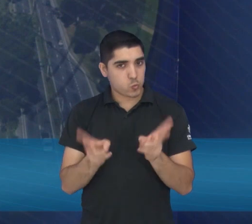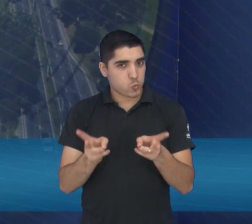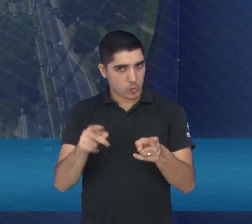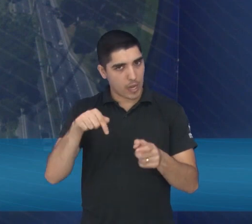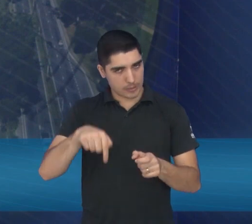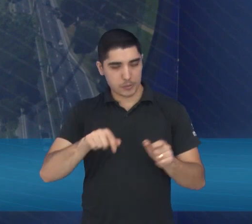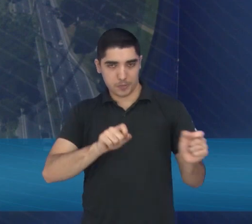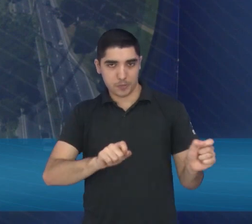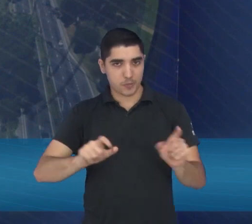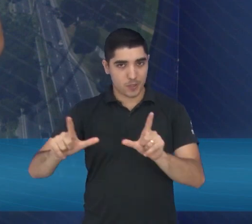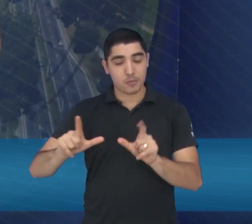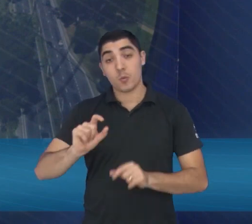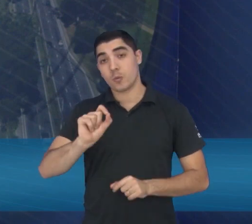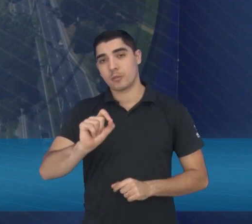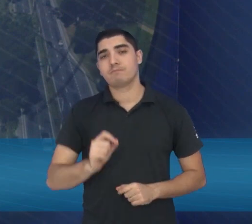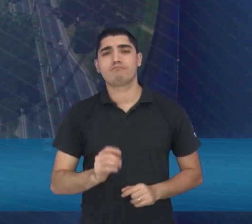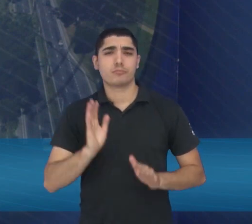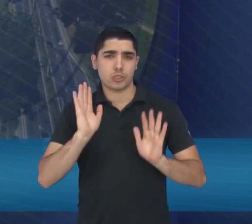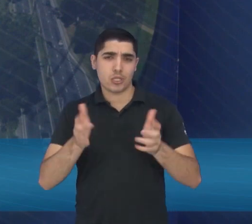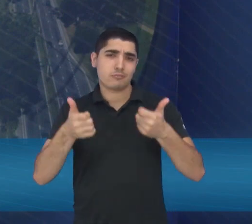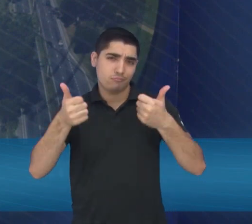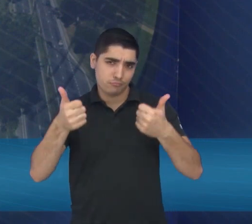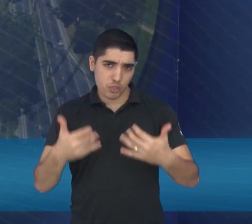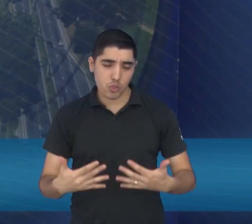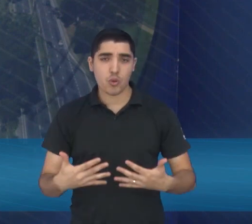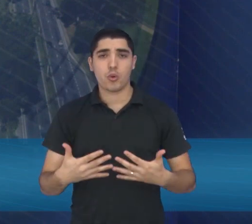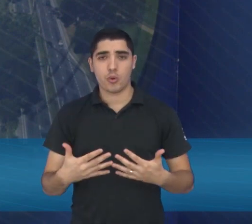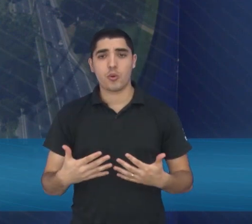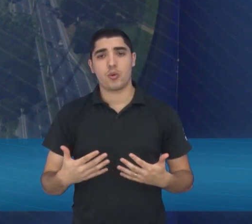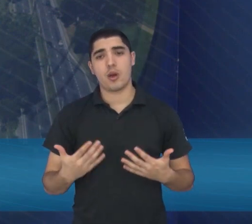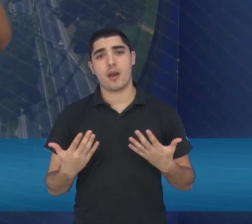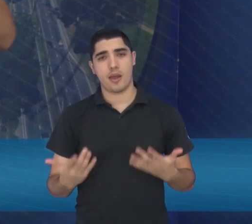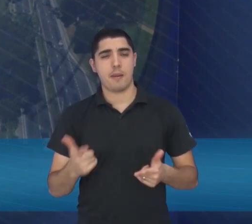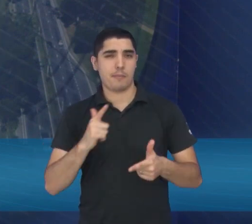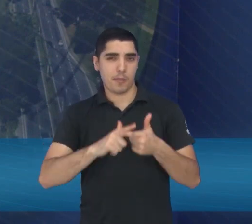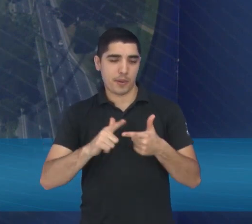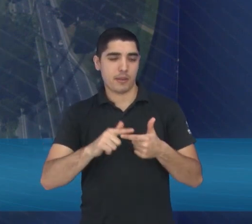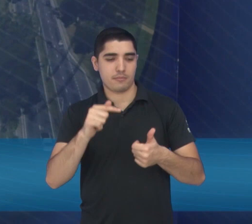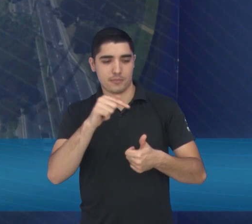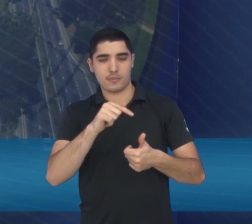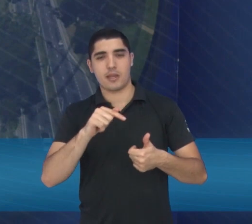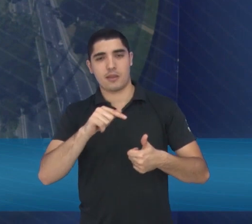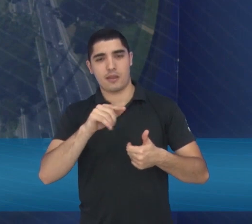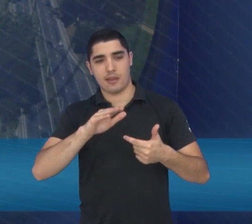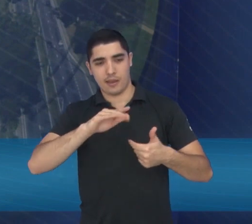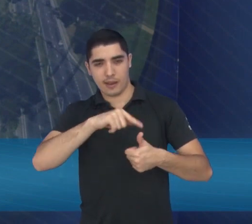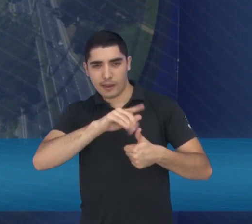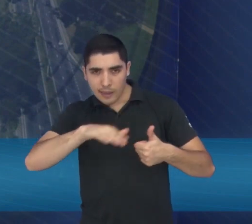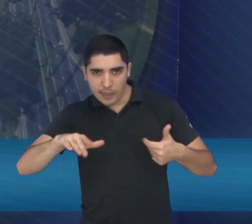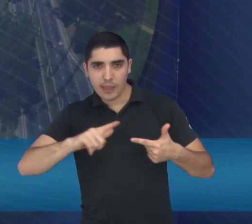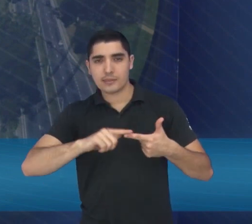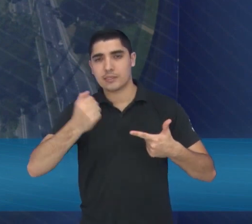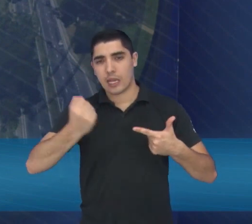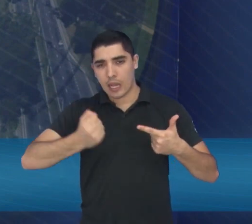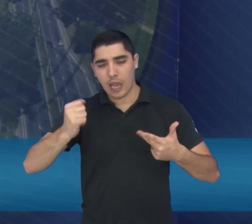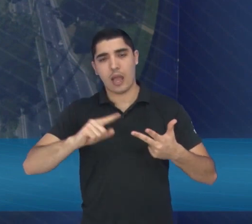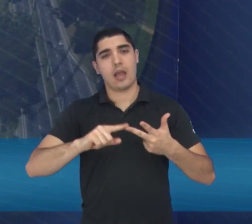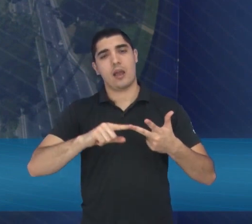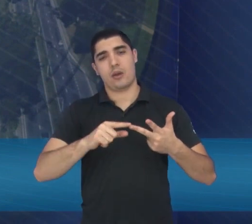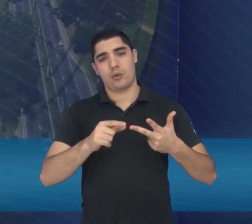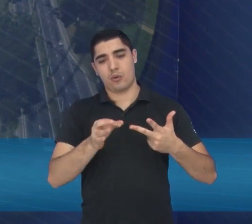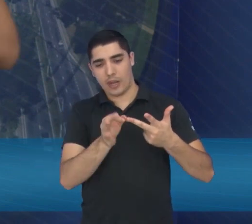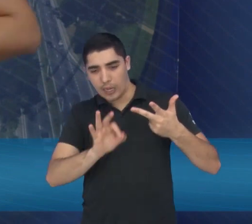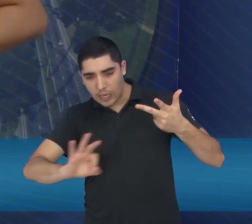então. A gente já falou sobre a questão dos calotes, canos, crianças, né?